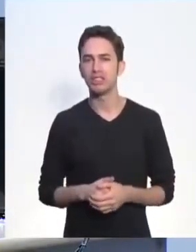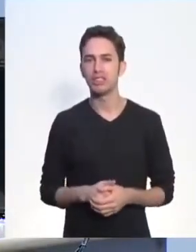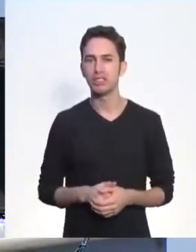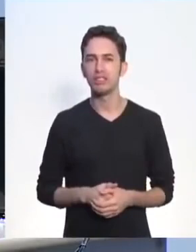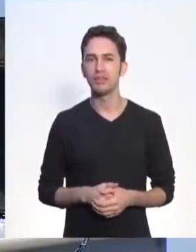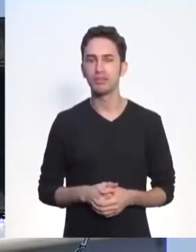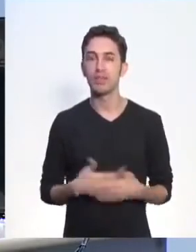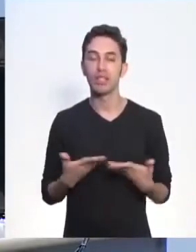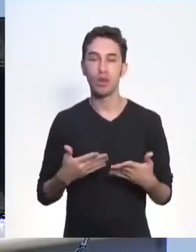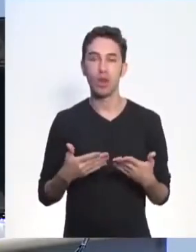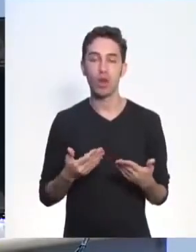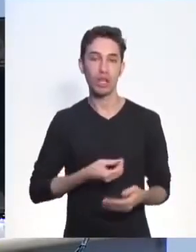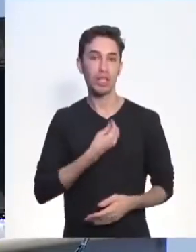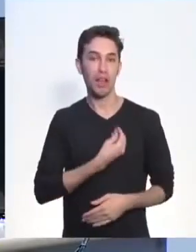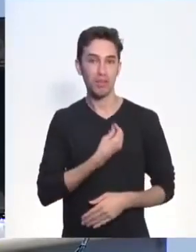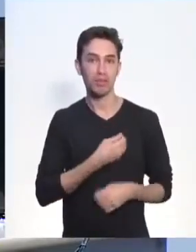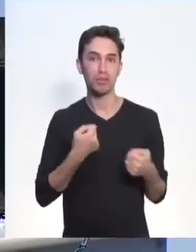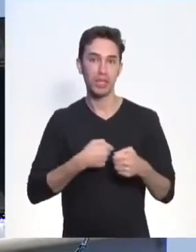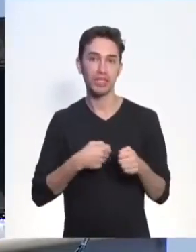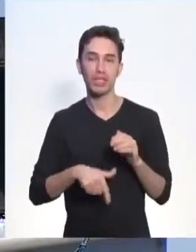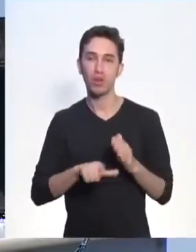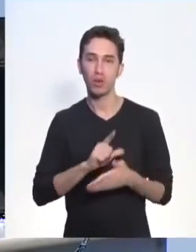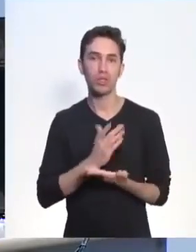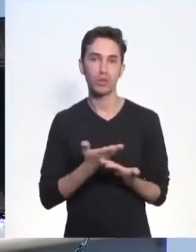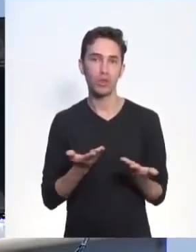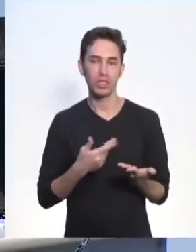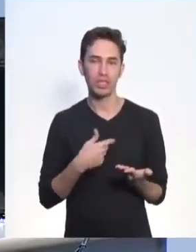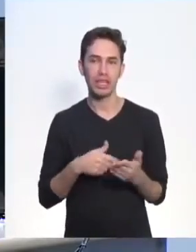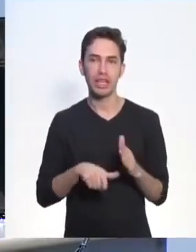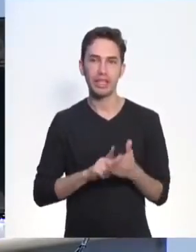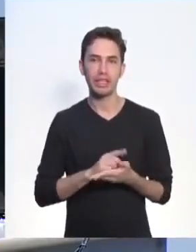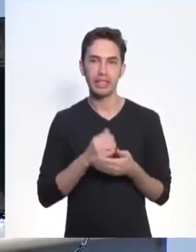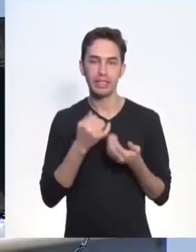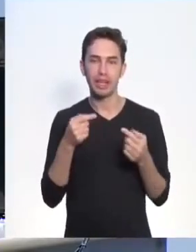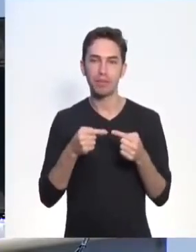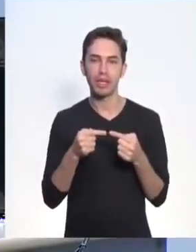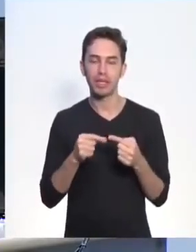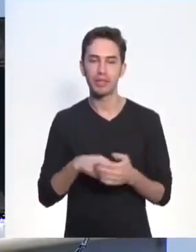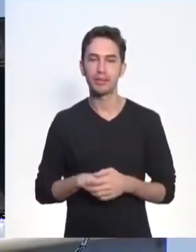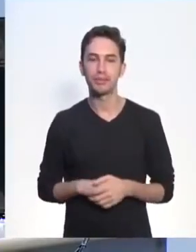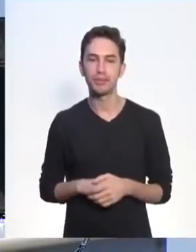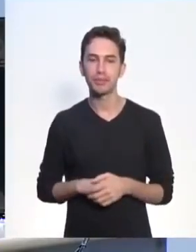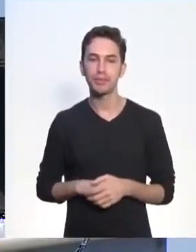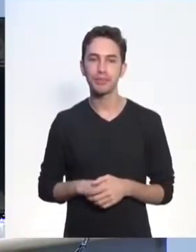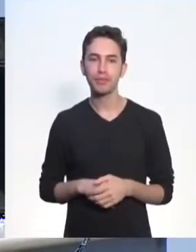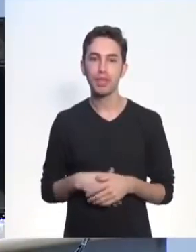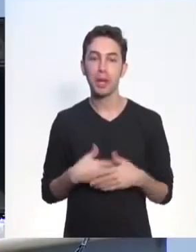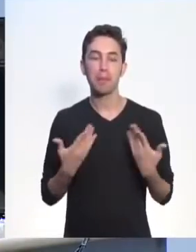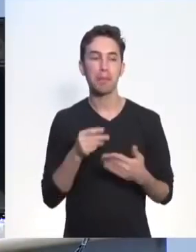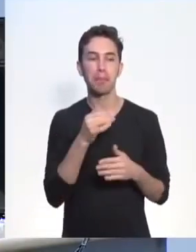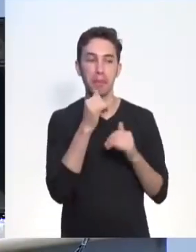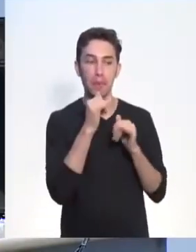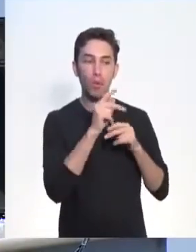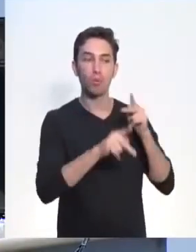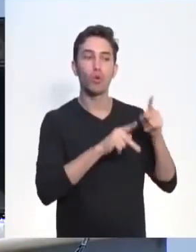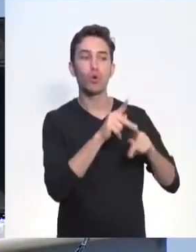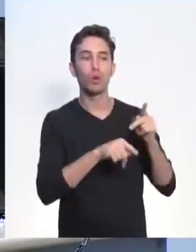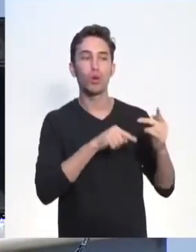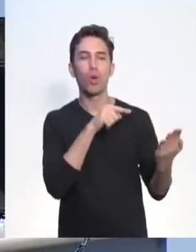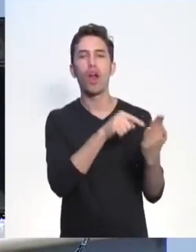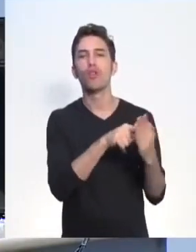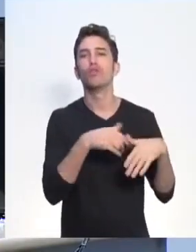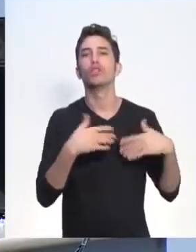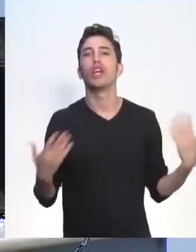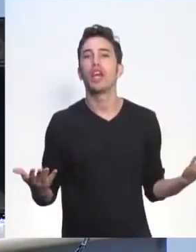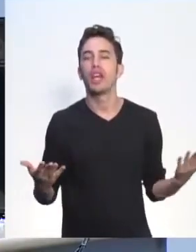coisas pré-determinadas, tá? Então, atualidades ficaria, certo? Para quem essas notícias serão direcionadas? Vamos pensar, então,